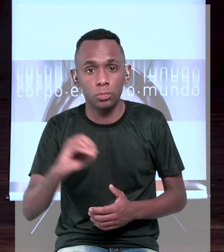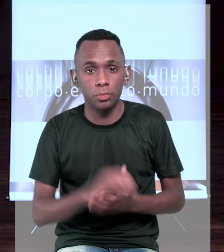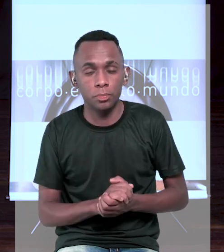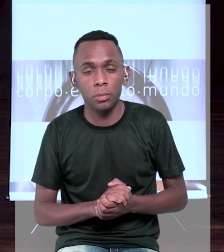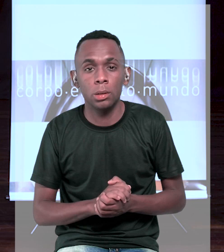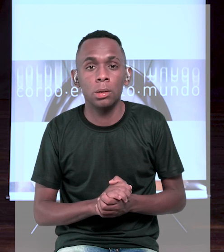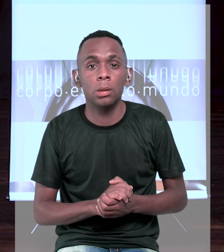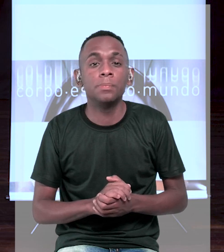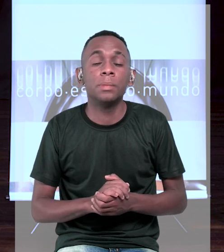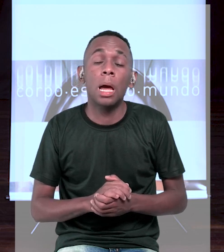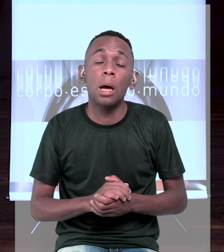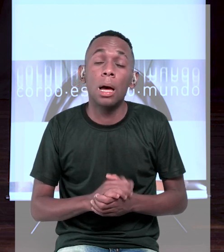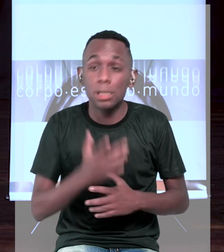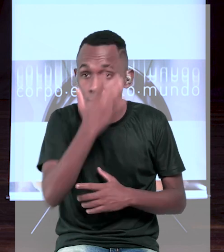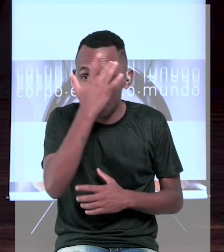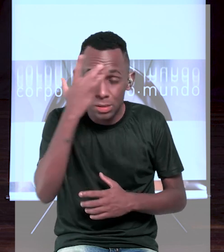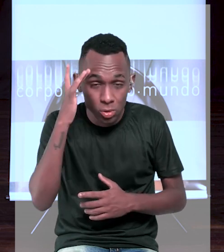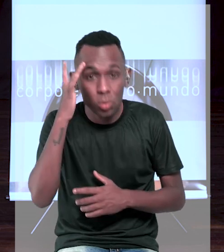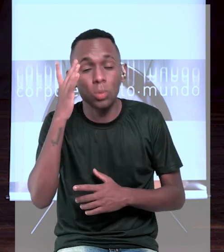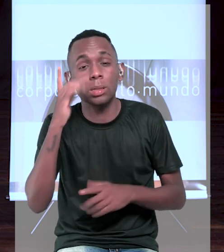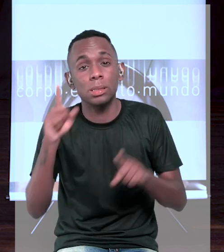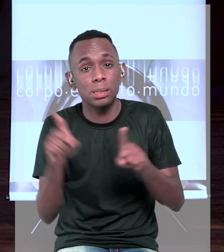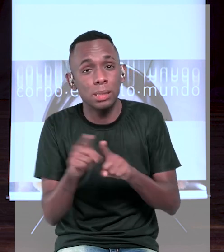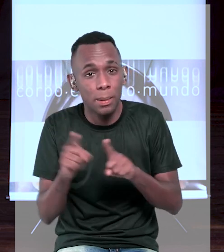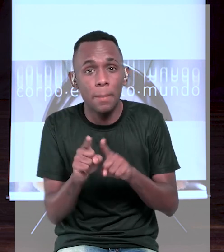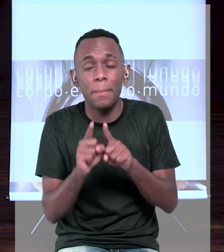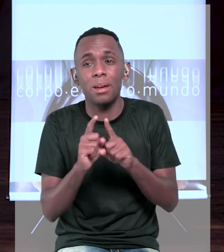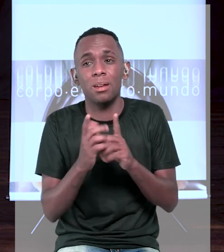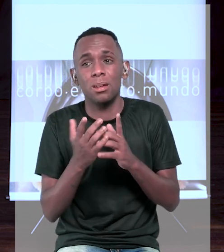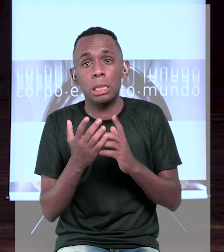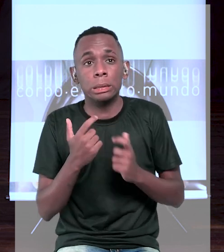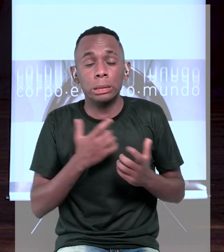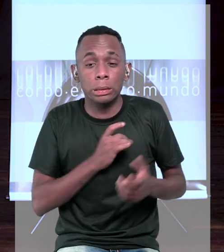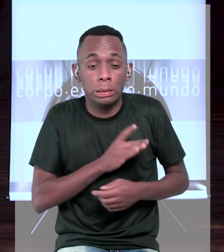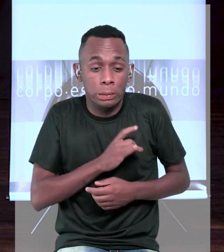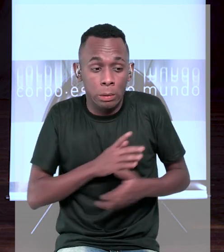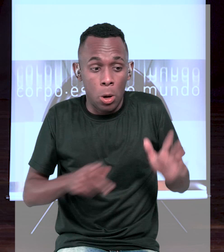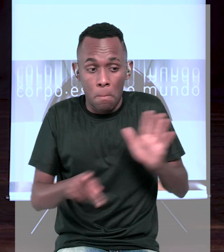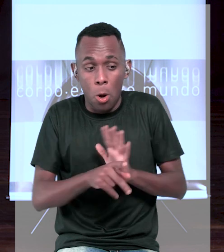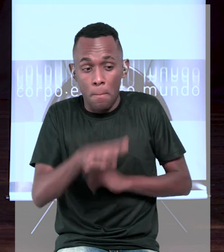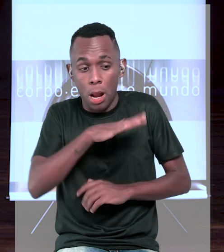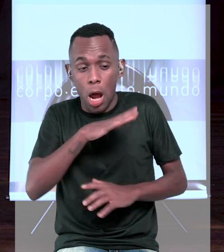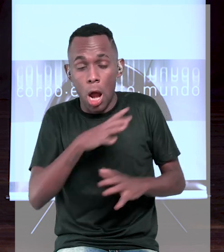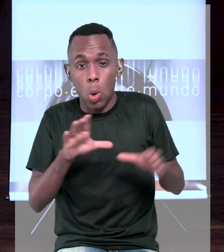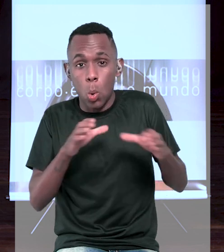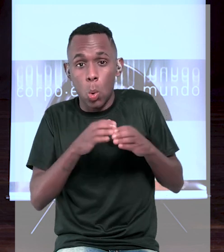Mesmo as pessoas mais avessas a qualquer temor em relação à inteligência artificial